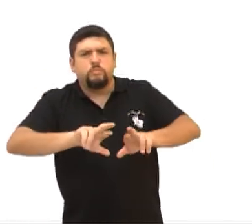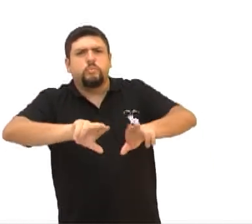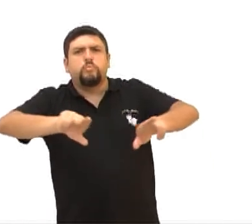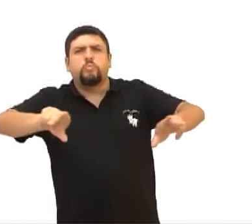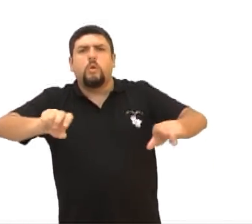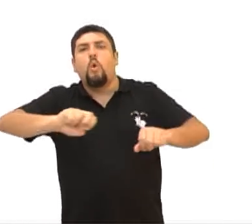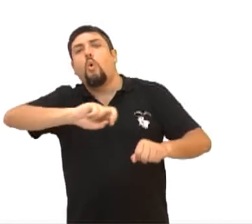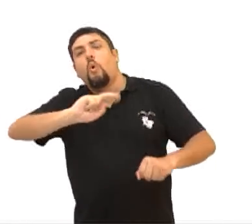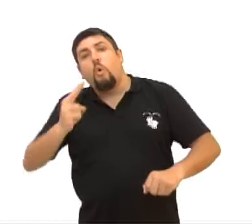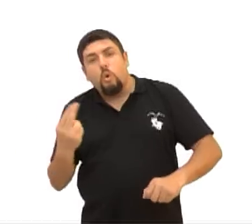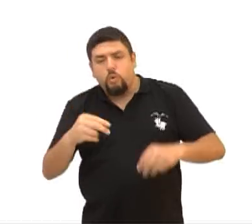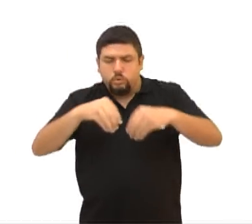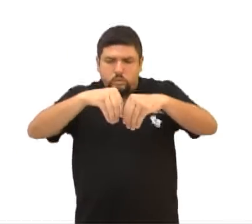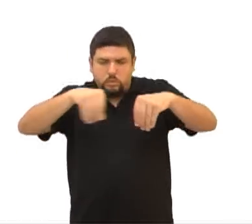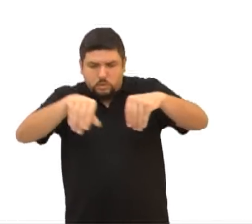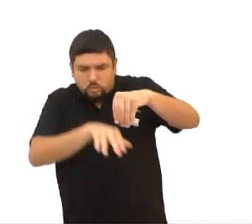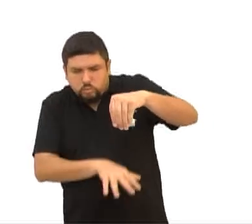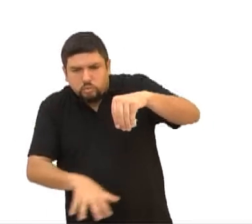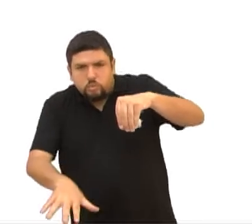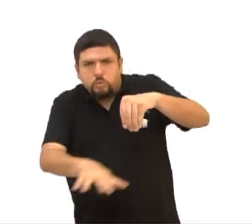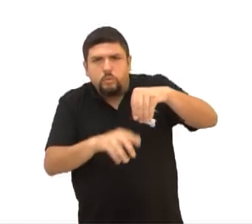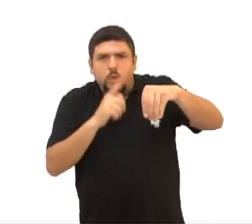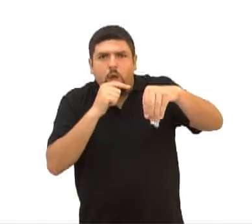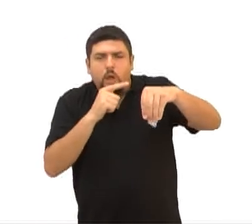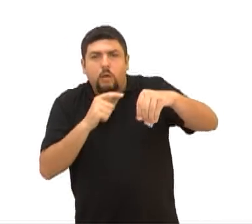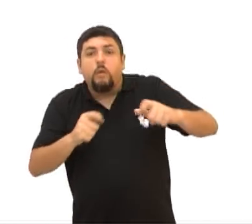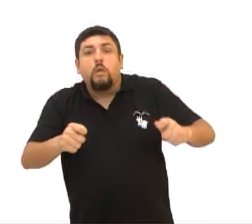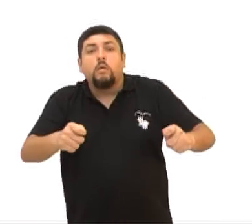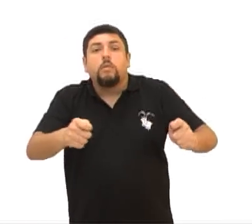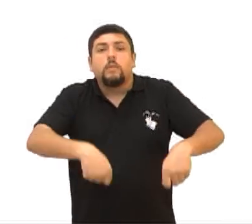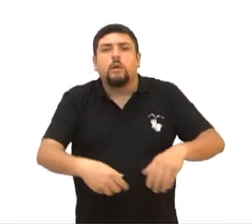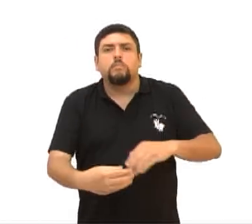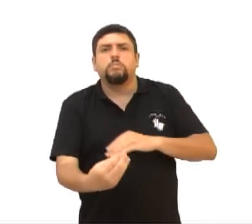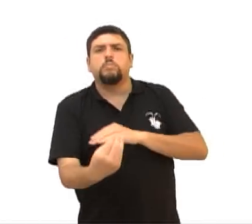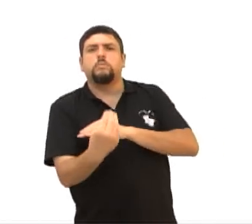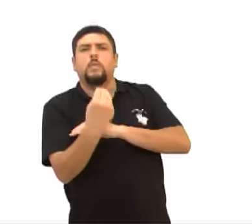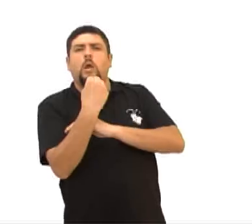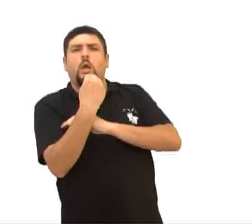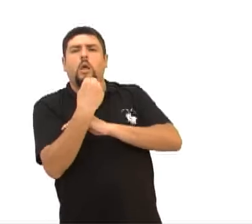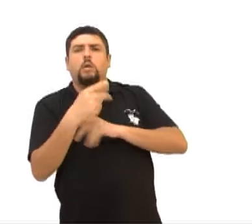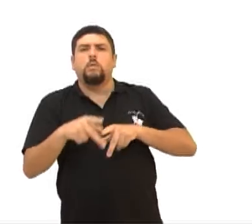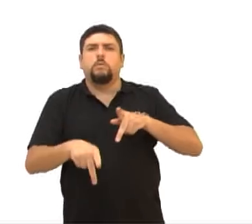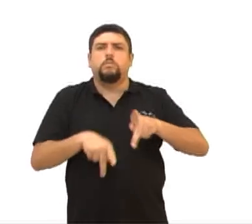subterrâneas que podem ser usadas para o abastecimento da população.